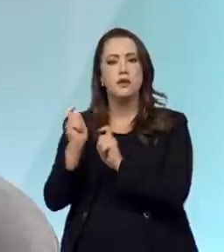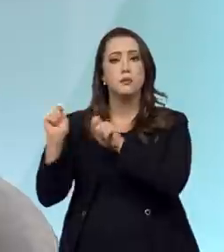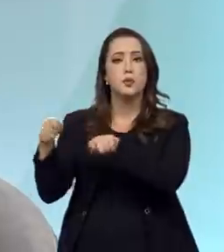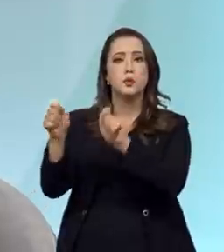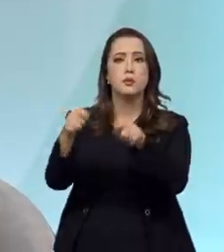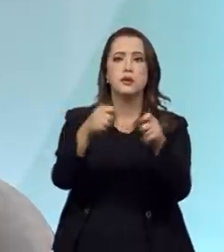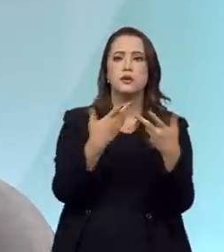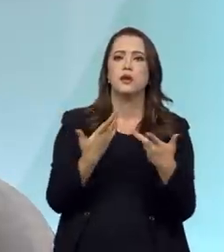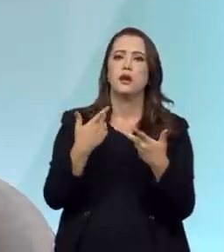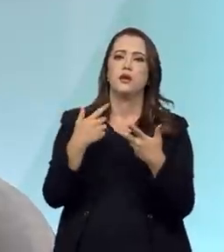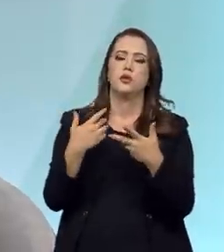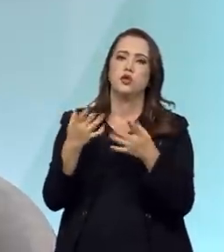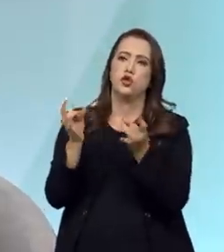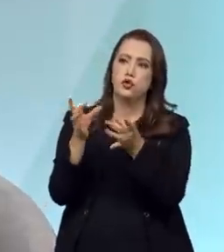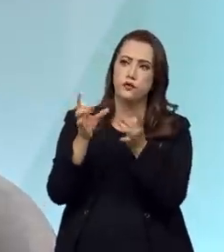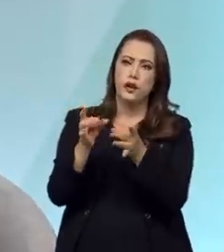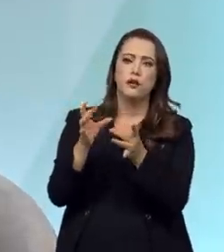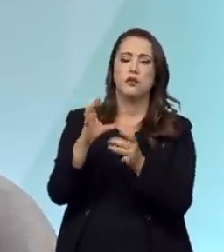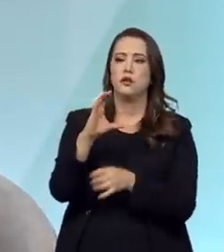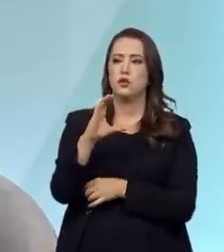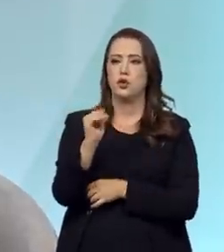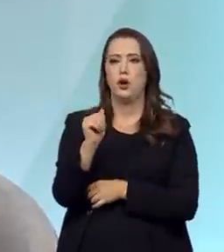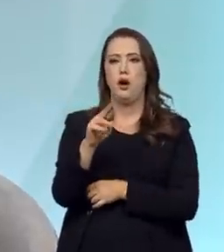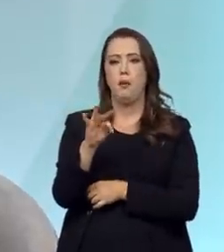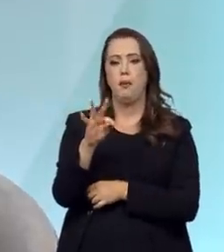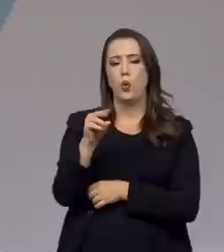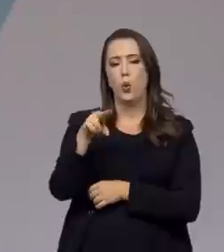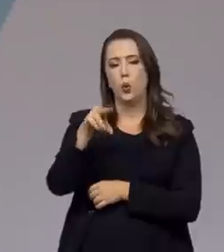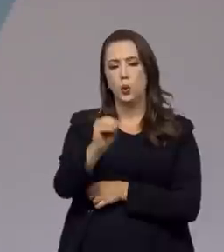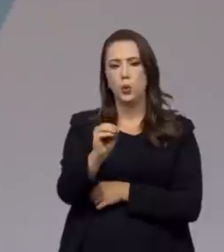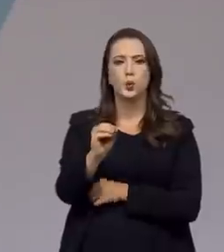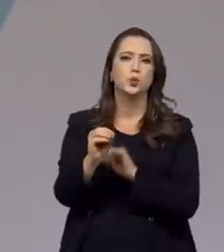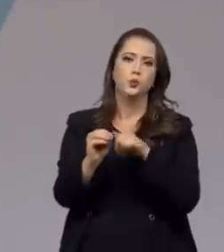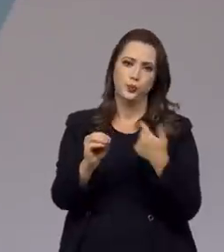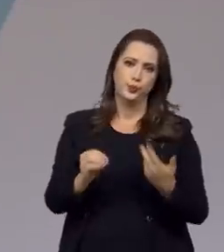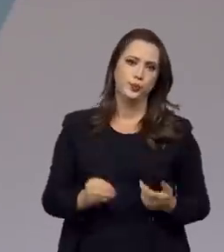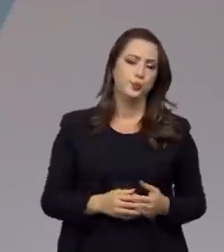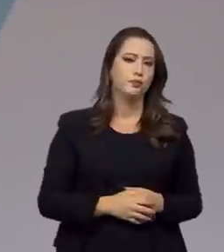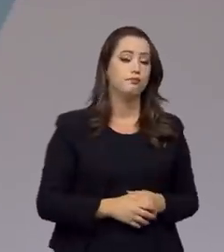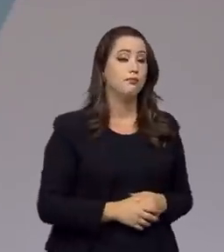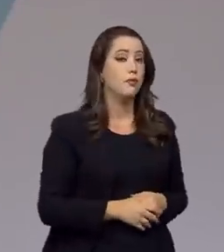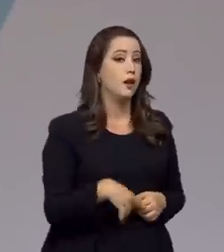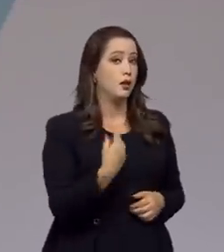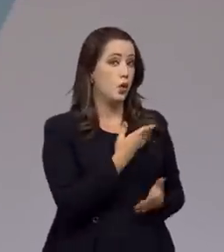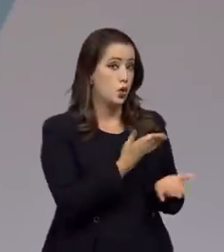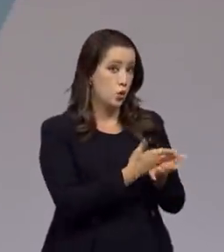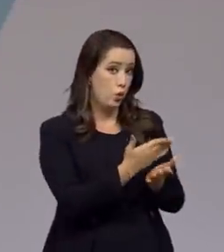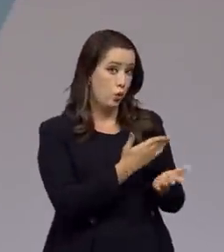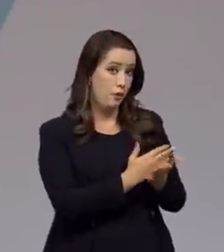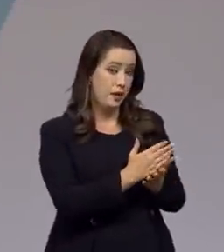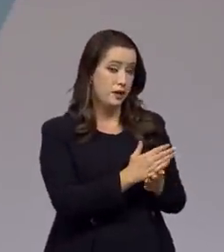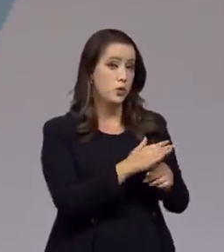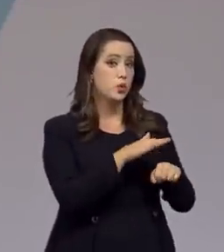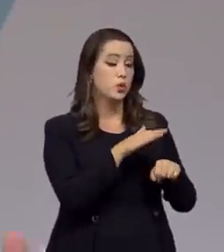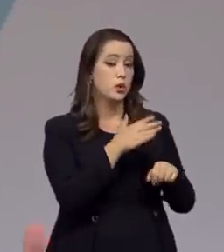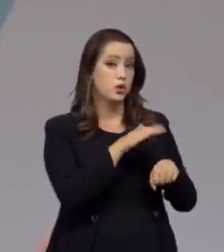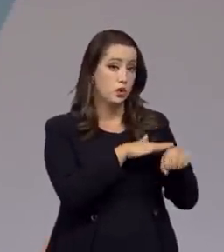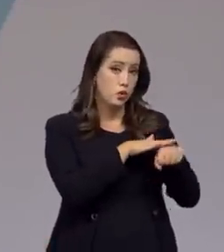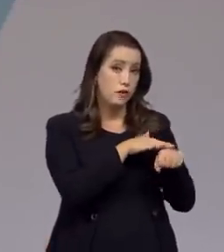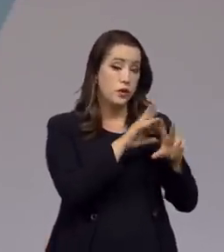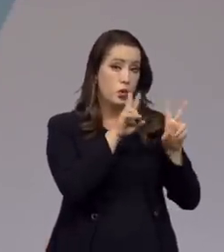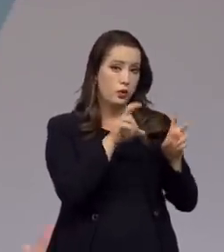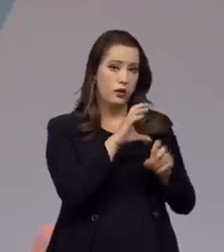mercado nacional aderente claramente é um Mercado Global agora vamos chegar ali no no começo do nosso programa na Copa e